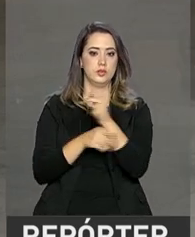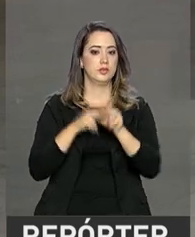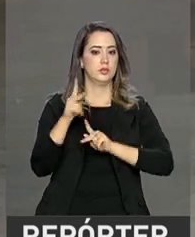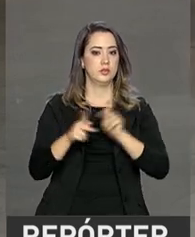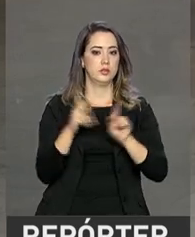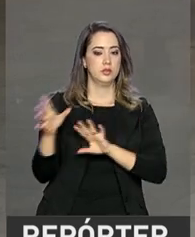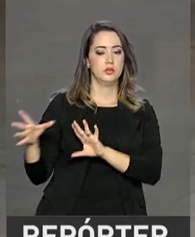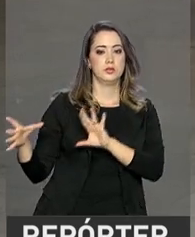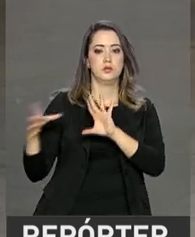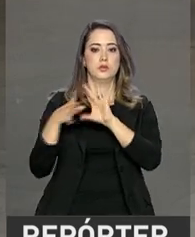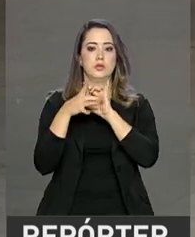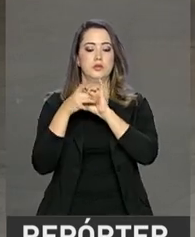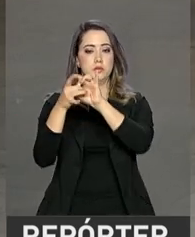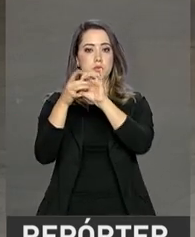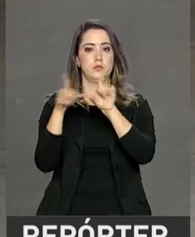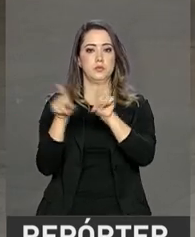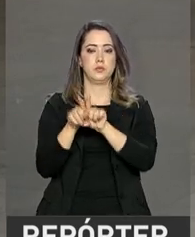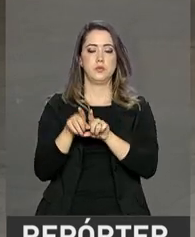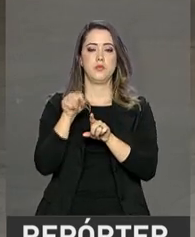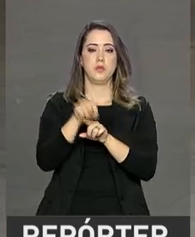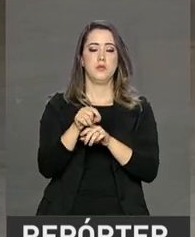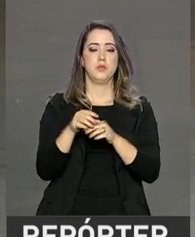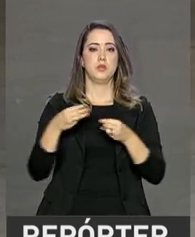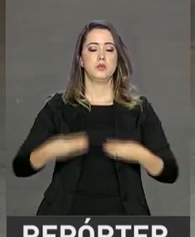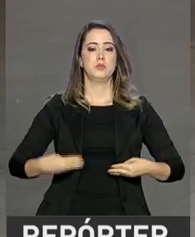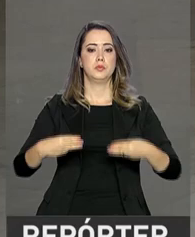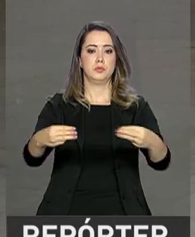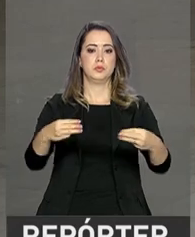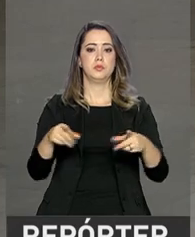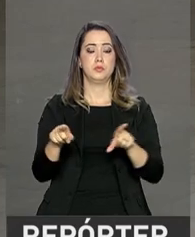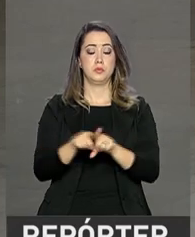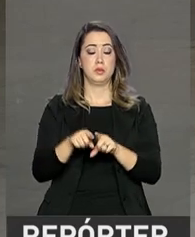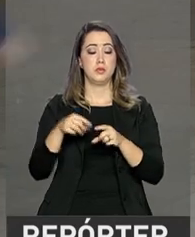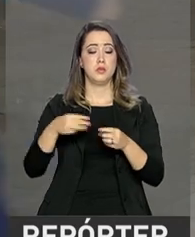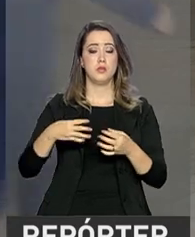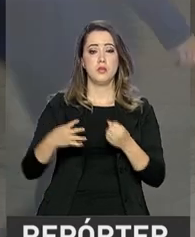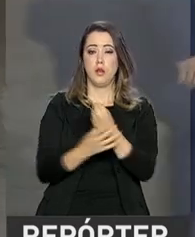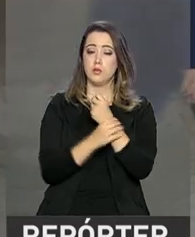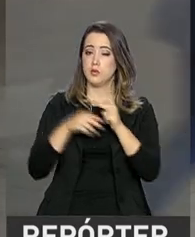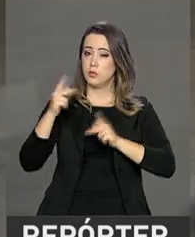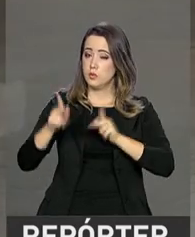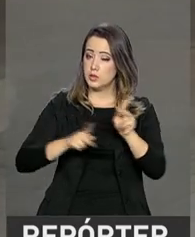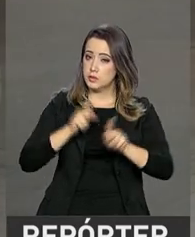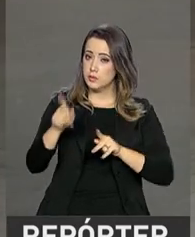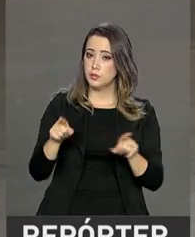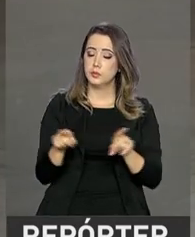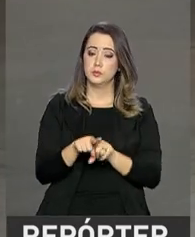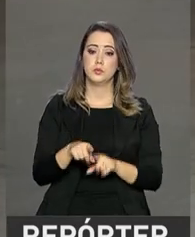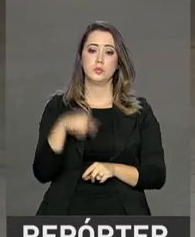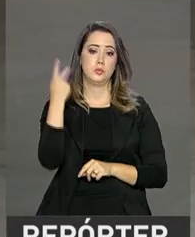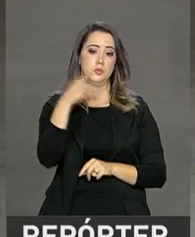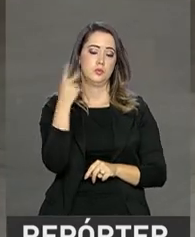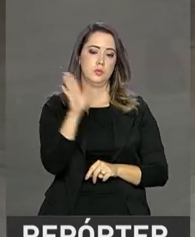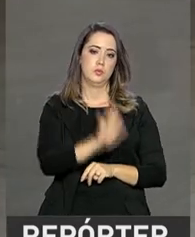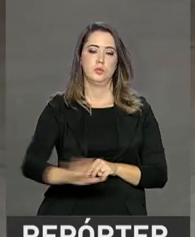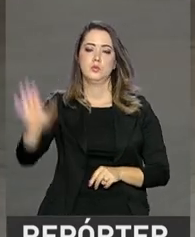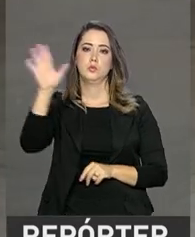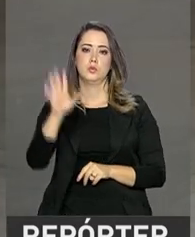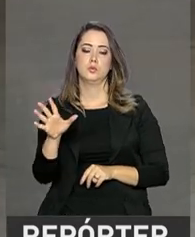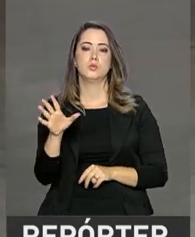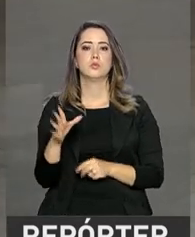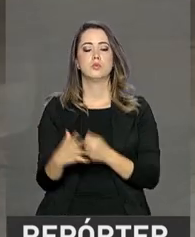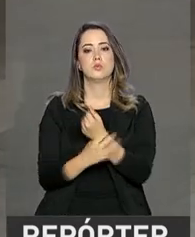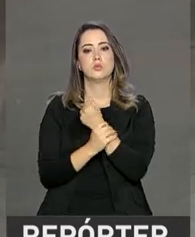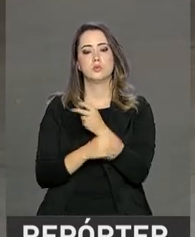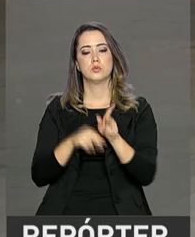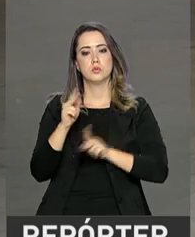pelo Ministério Extraordinário de Segurança Pública e também vai ser criada uma Política Nacional de Segurança Pública. Ela vai